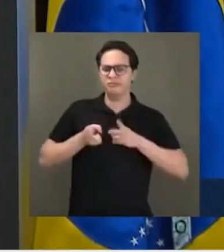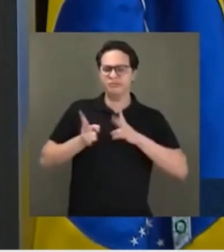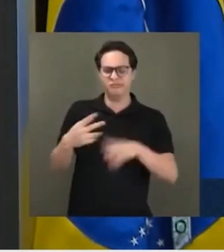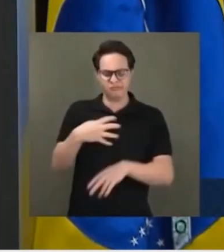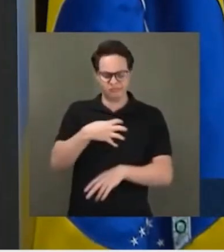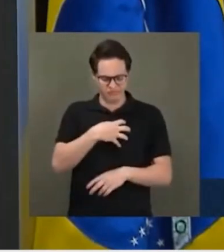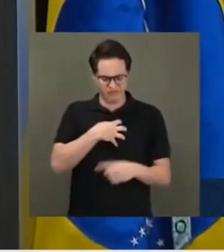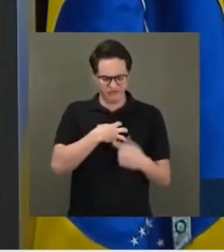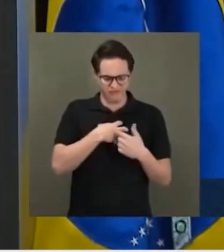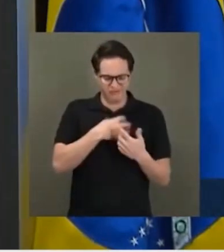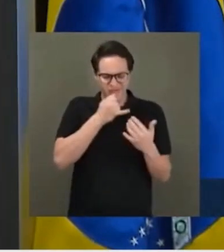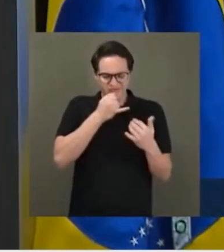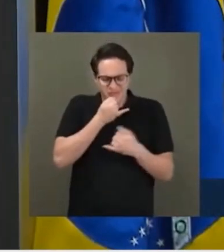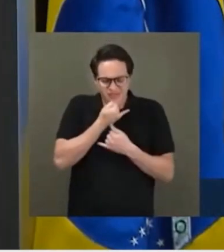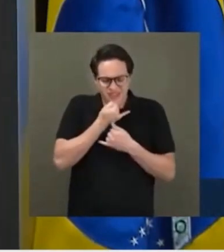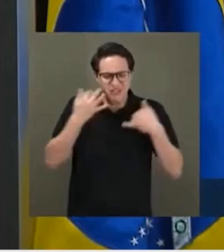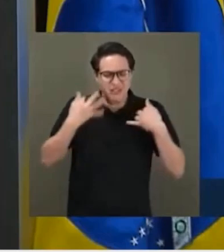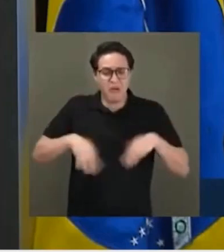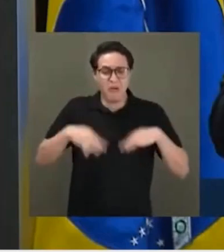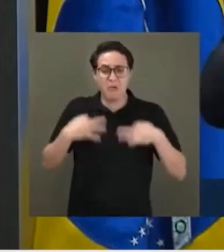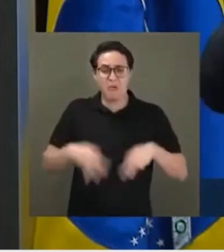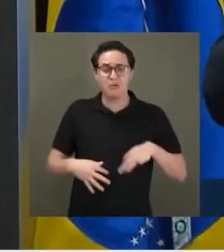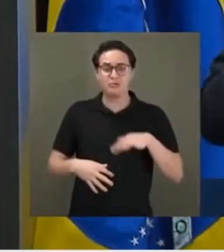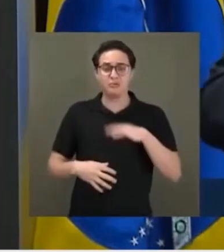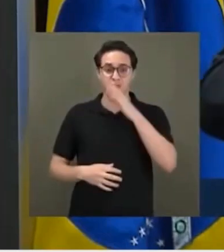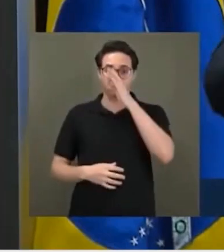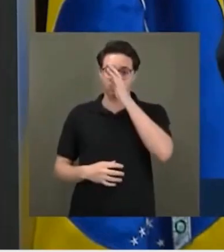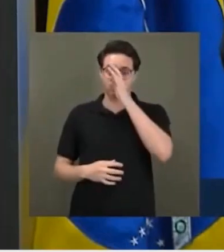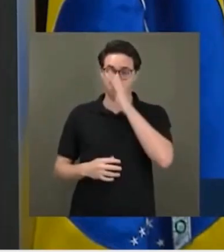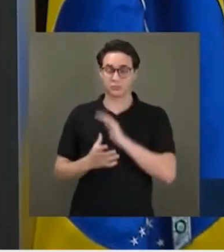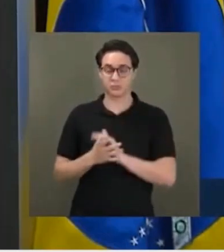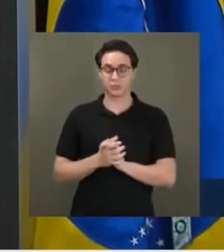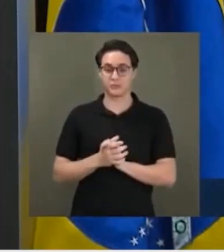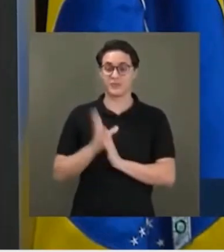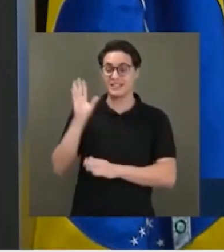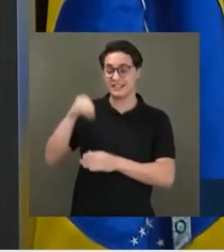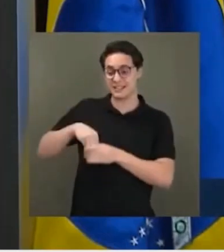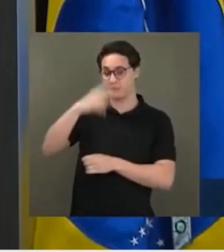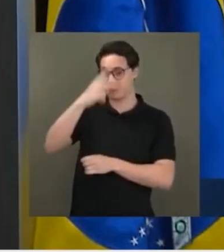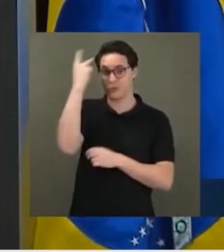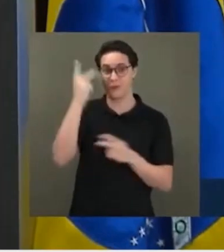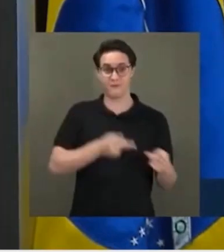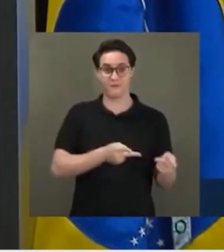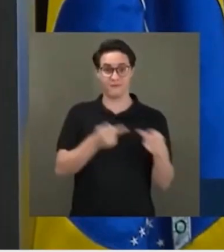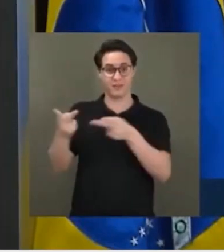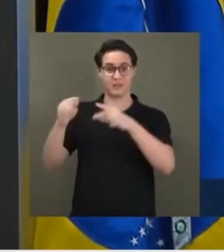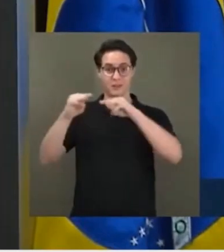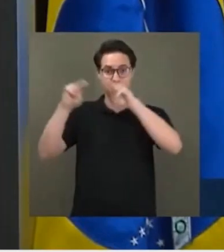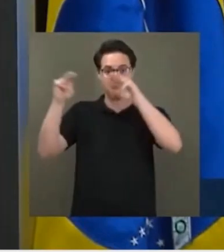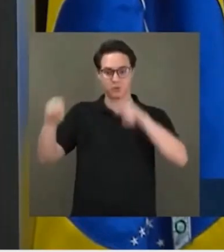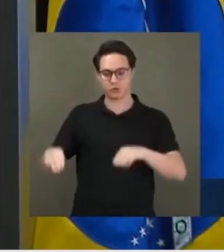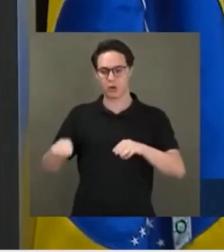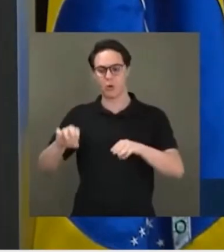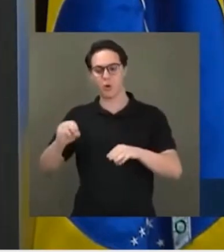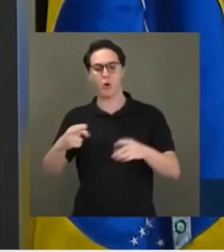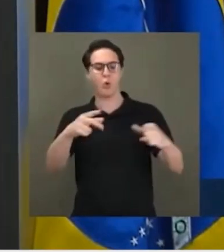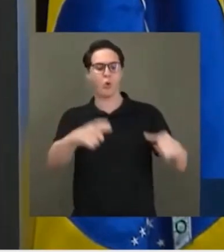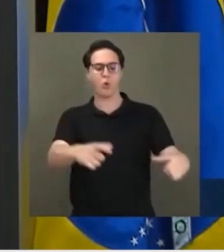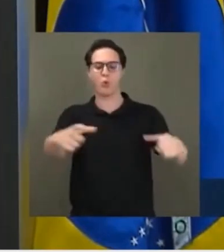sentimento de tristeza e dor dentro de cada um daqueles que visitam esses lugares